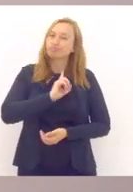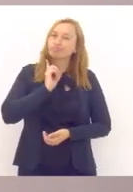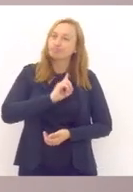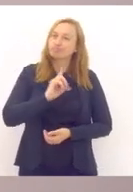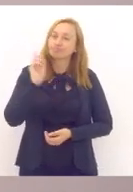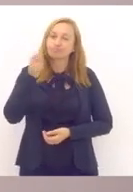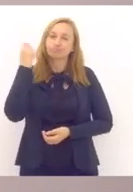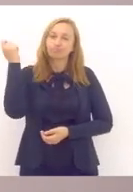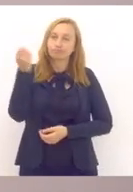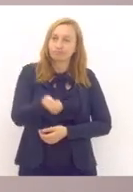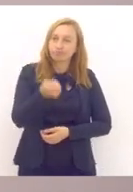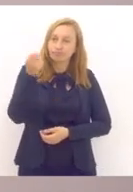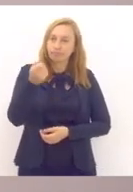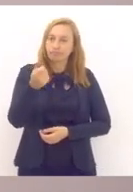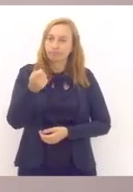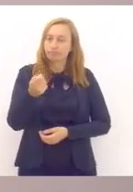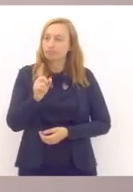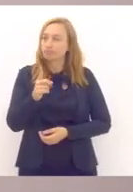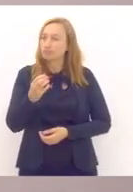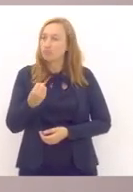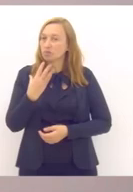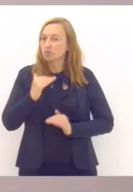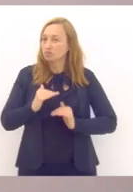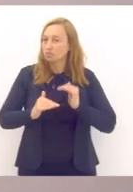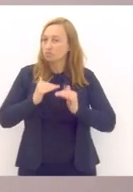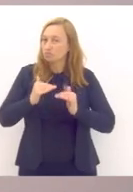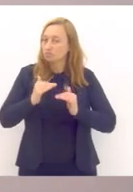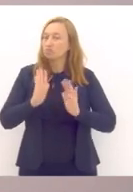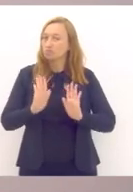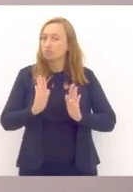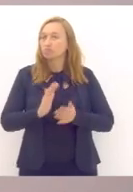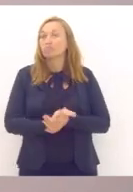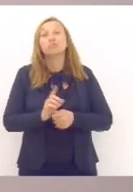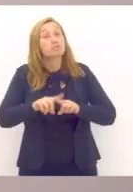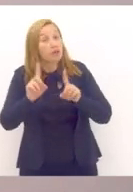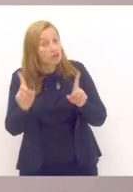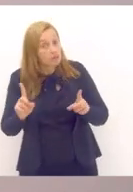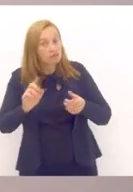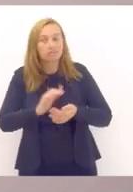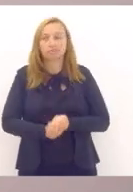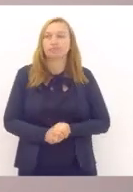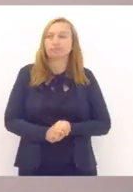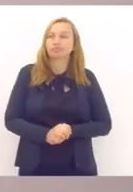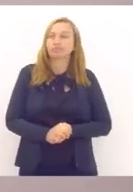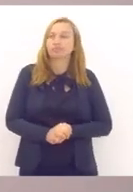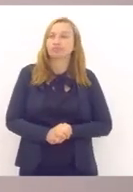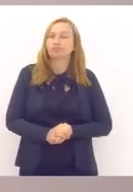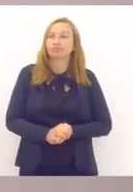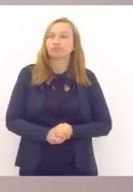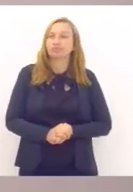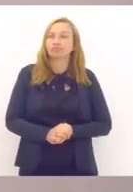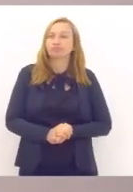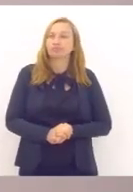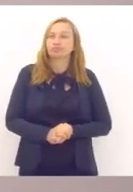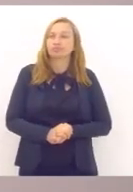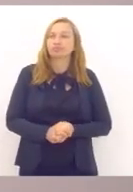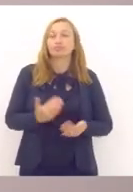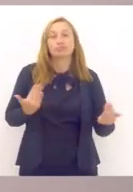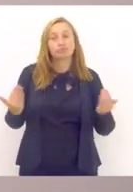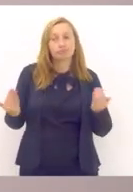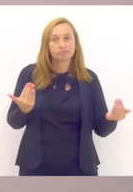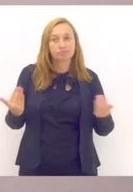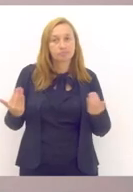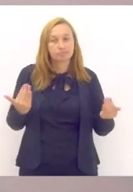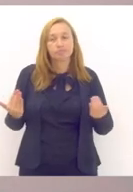Grande do Sul, que também não tiveram um bom desempenho, diga-se de passagem, tá? Mas nós ainda, entre os nossos pares, nós tivemos